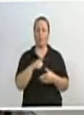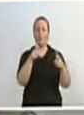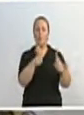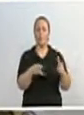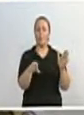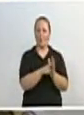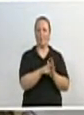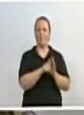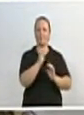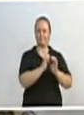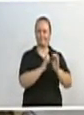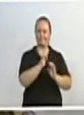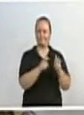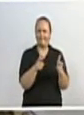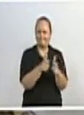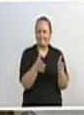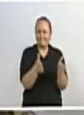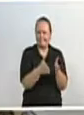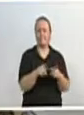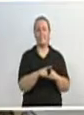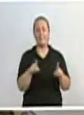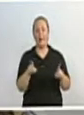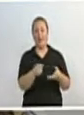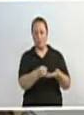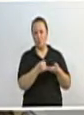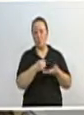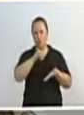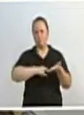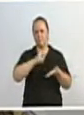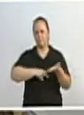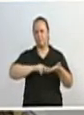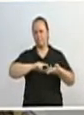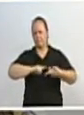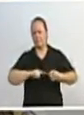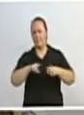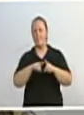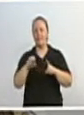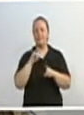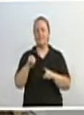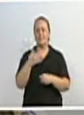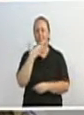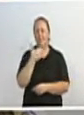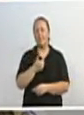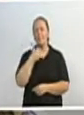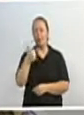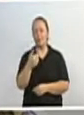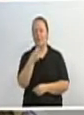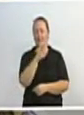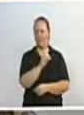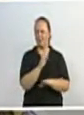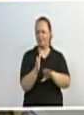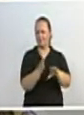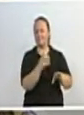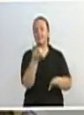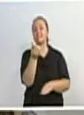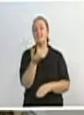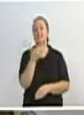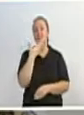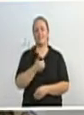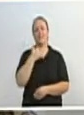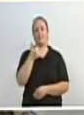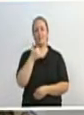tramitação da documentação, mas se nós pudéssemos estender este prazo de 30 para 60, facilitaria